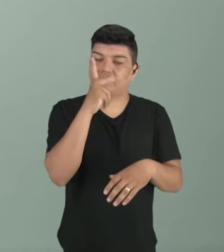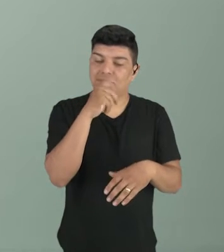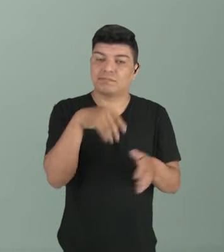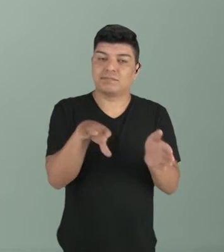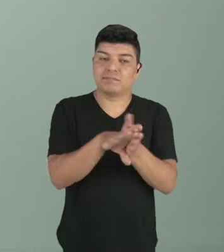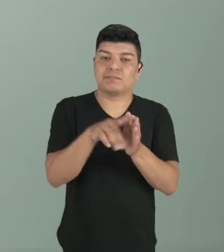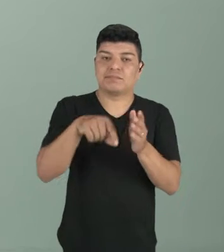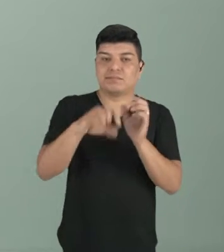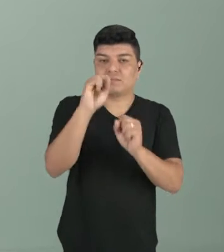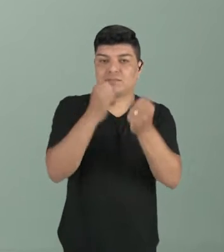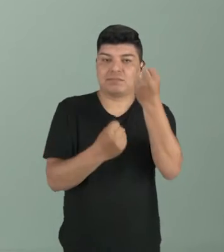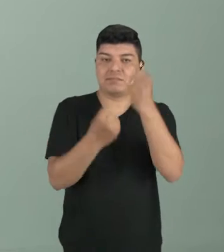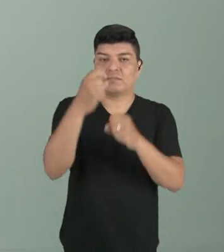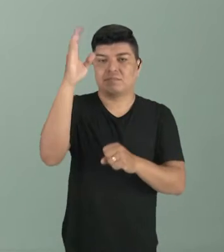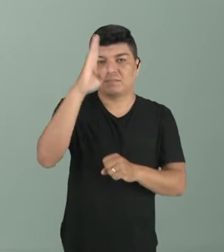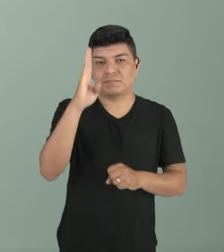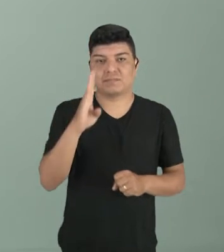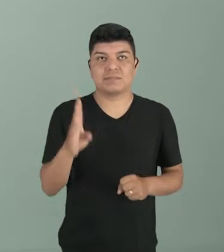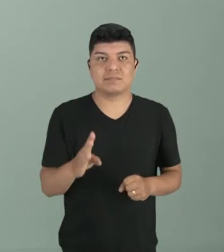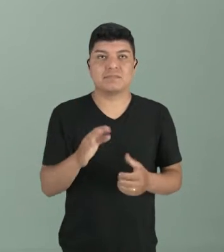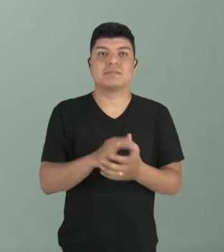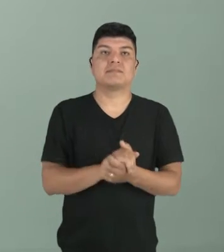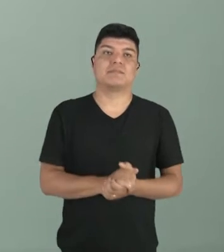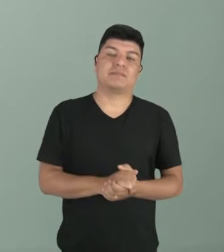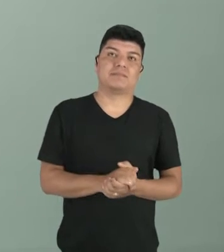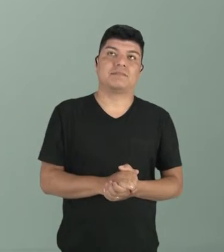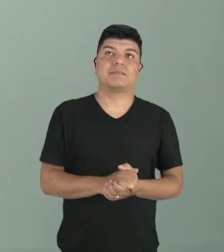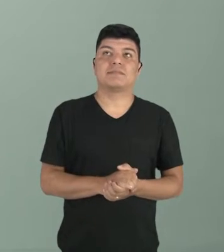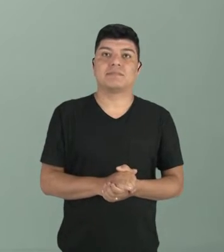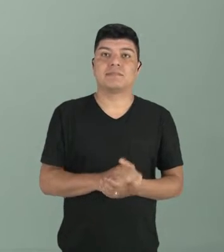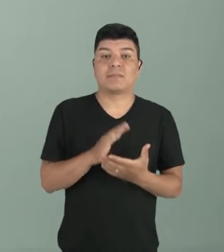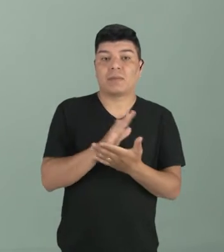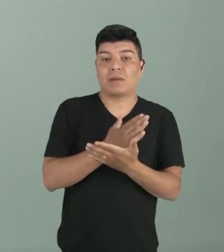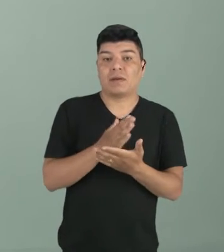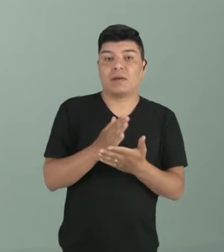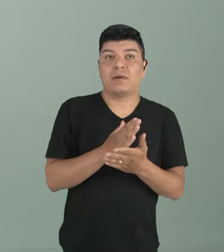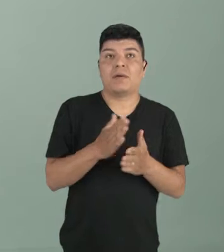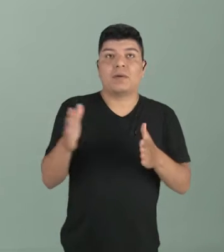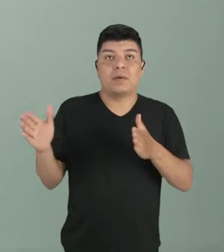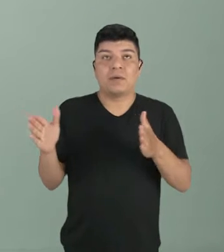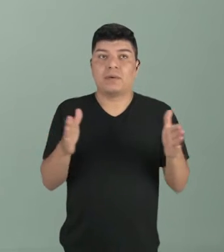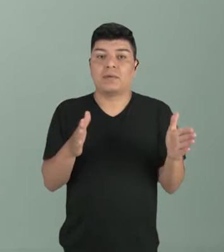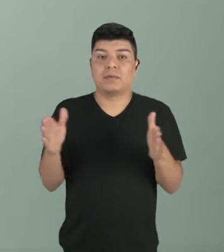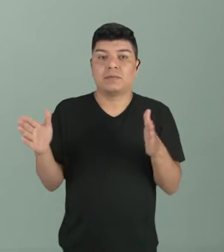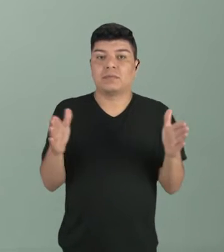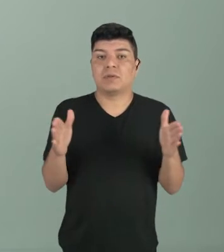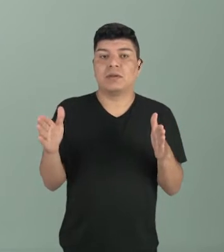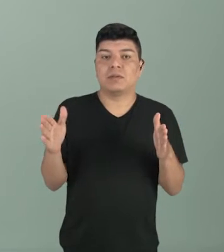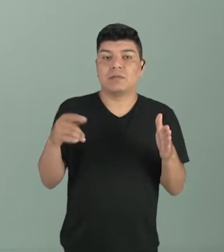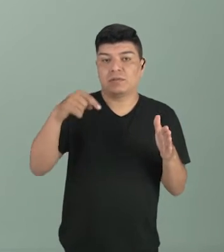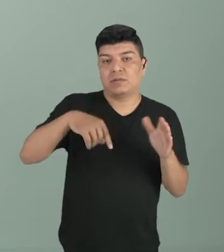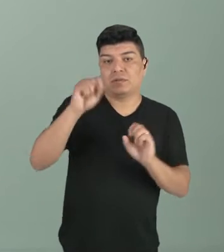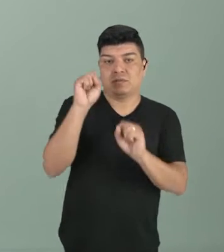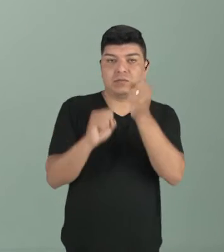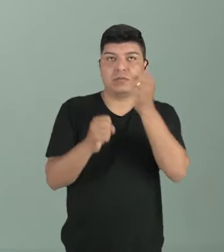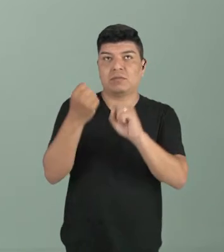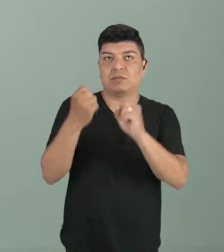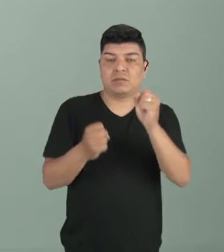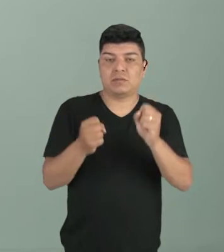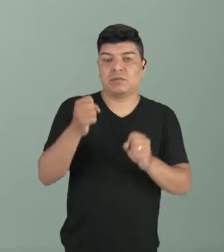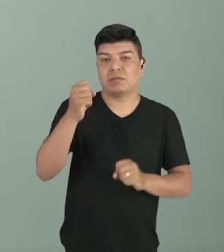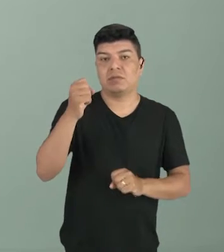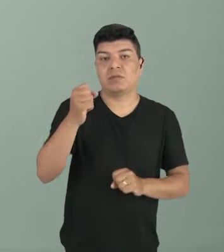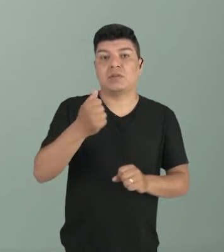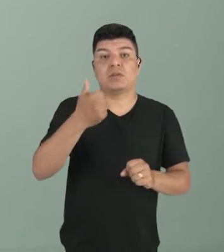de industrialização no Brasil. Então a gente vai ver aí alguns períodos da industrialização no Brasil. Nós vamos ver desde o